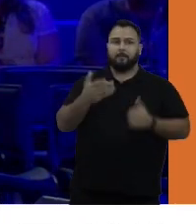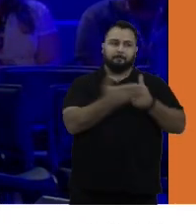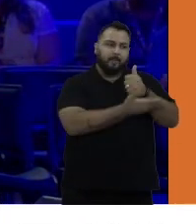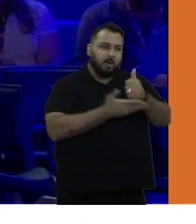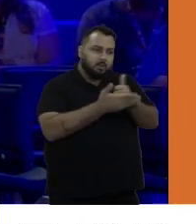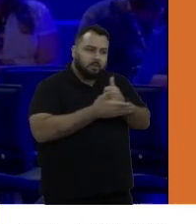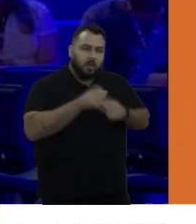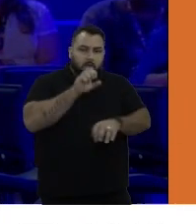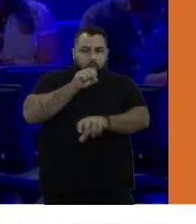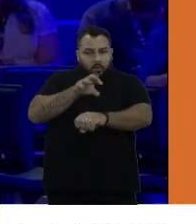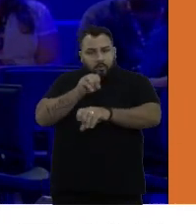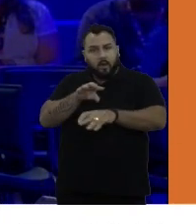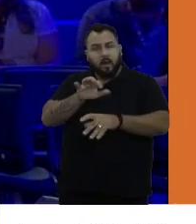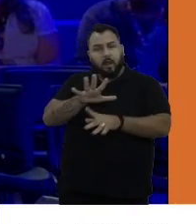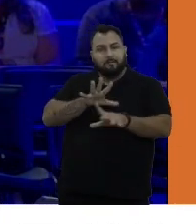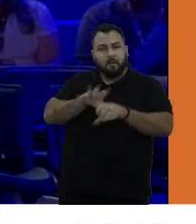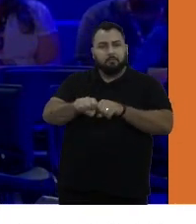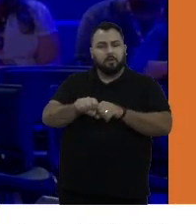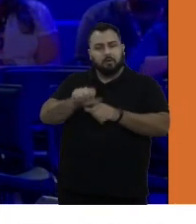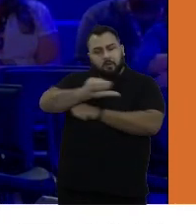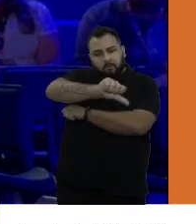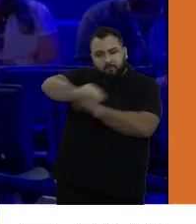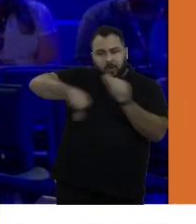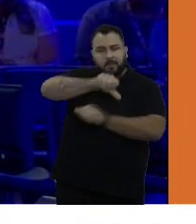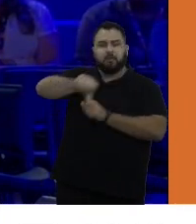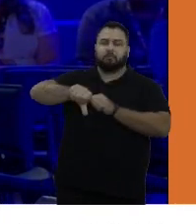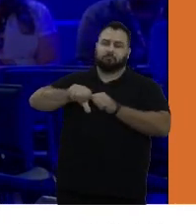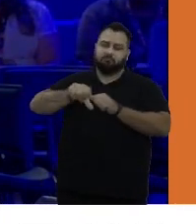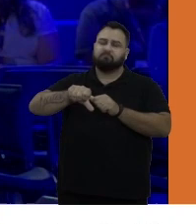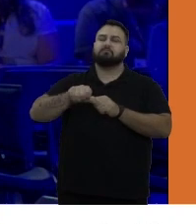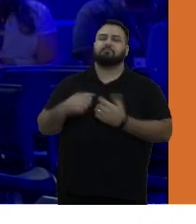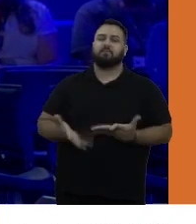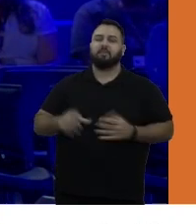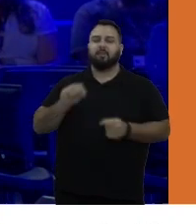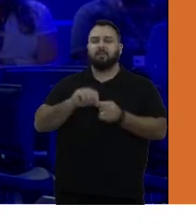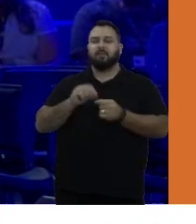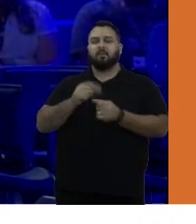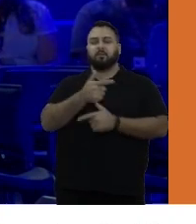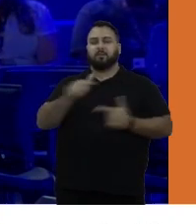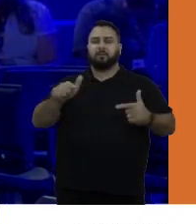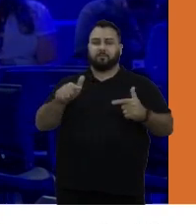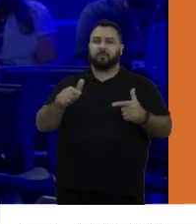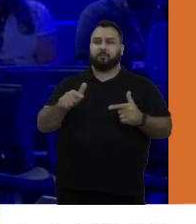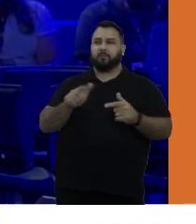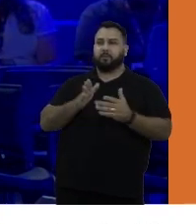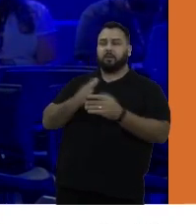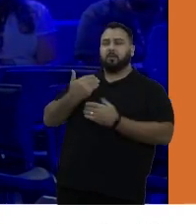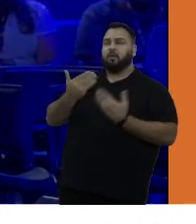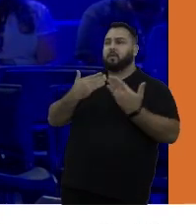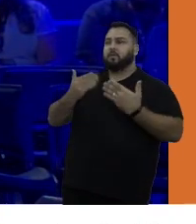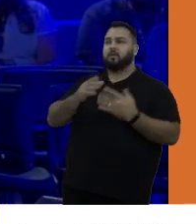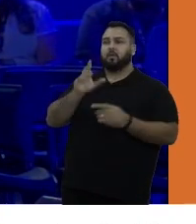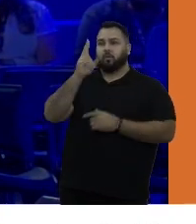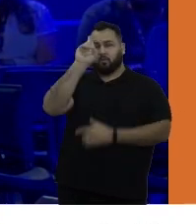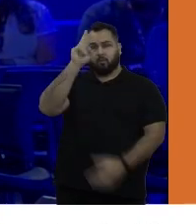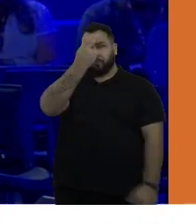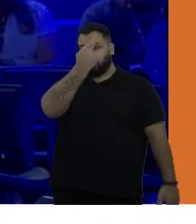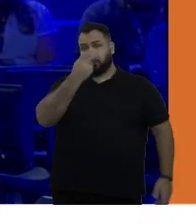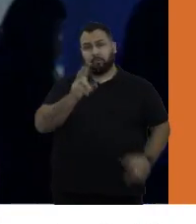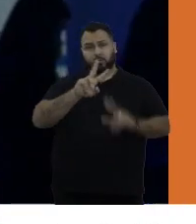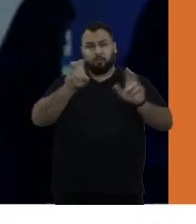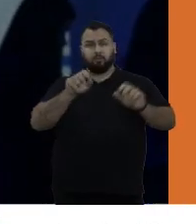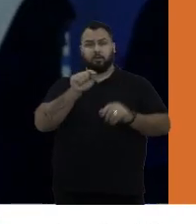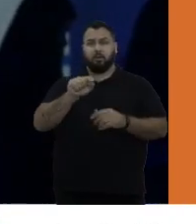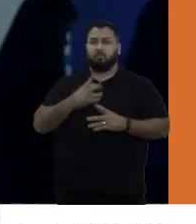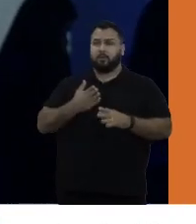A educação, ela é formadora, transformadora. E eu estava fazendo outra coisa que eu gosto muito, vim conversando com o Uber sobre isso, né? Eu sou conversador, entrei,